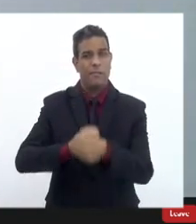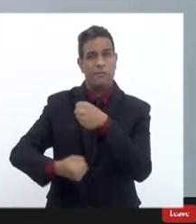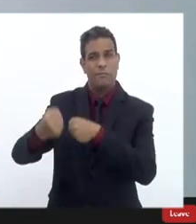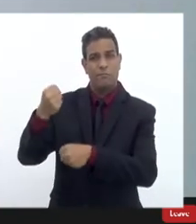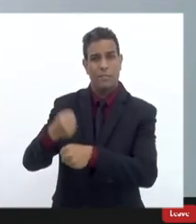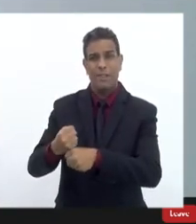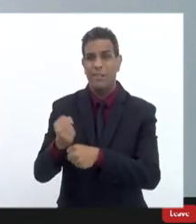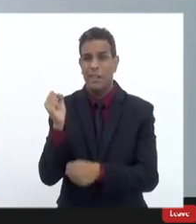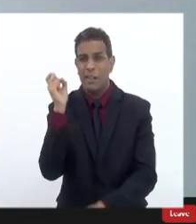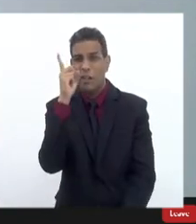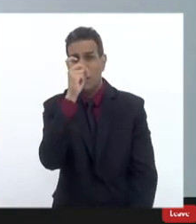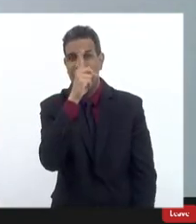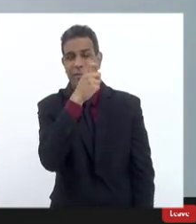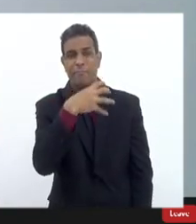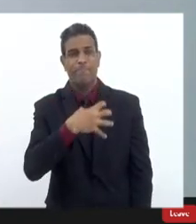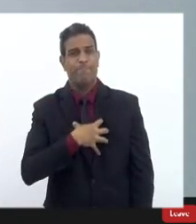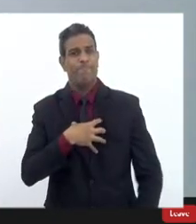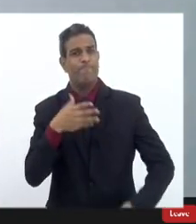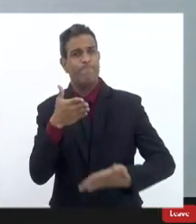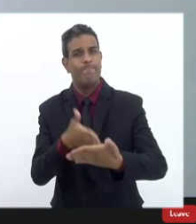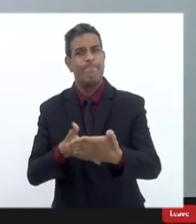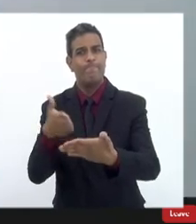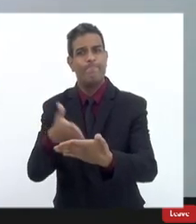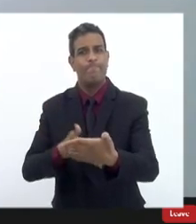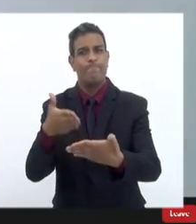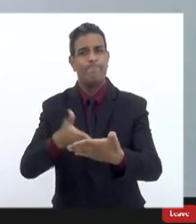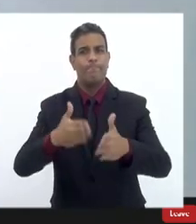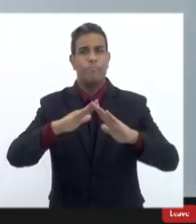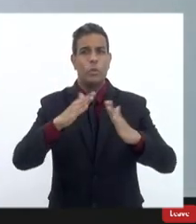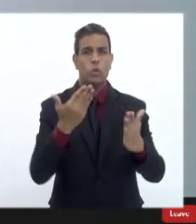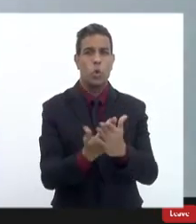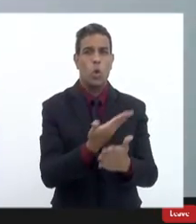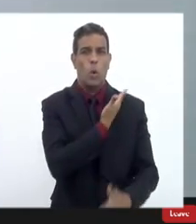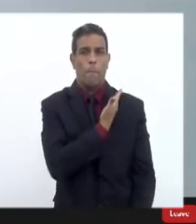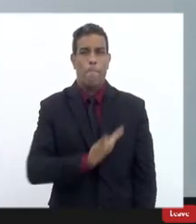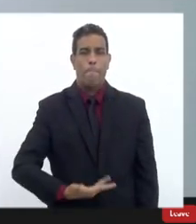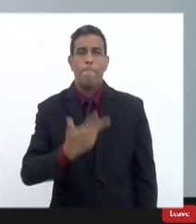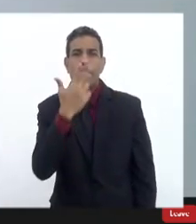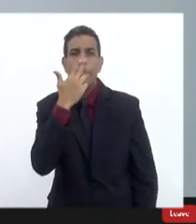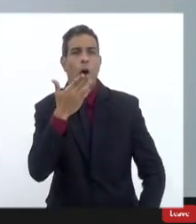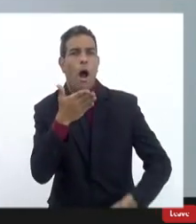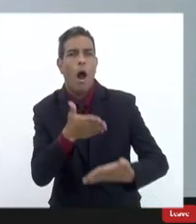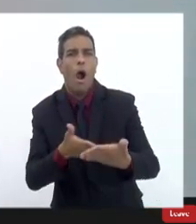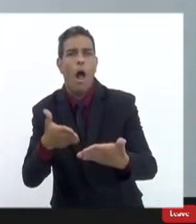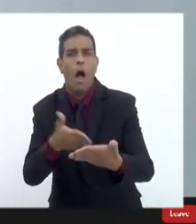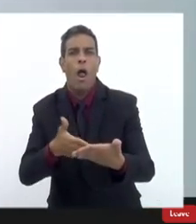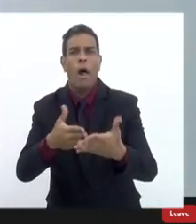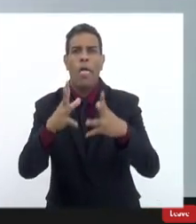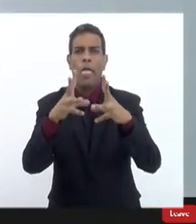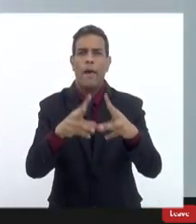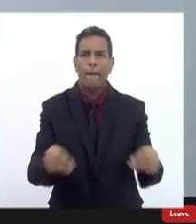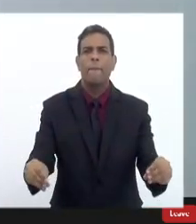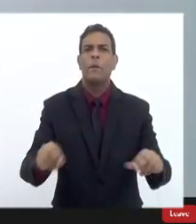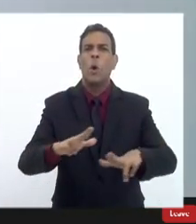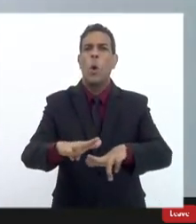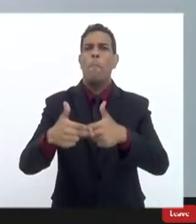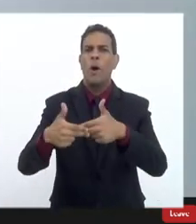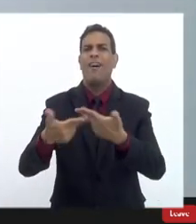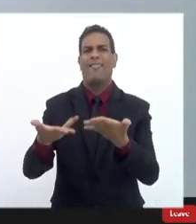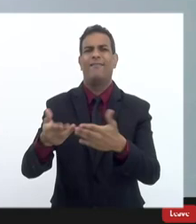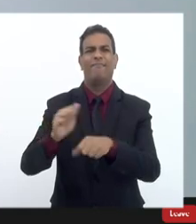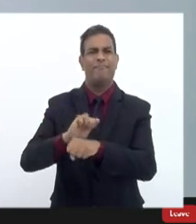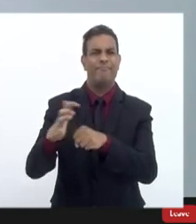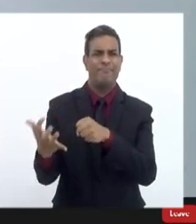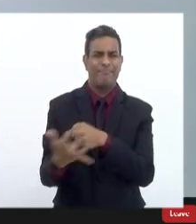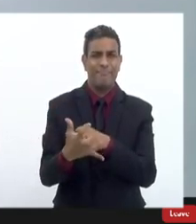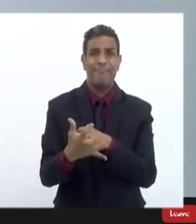momento dificílimo para a educação brasileira, né? Sobretudo a educação pública brasileira. Inúmeras barreiras, desde o início da pandemia, para os estudantes da